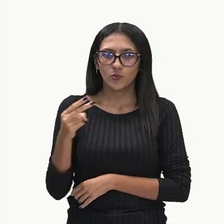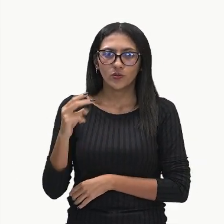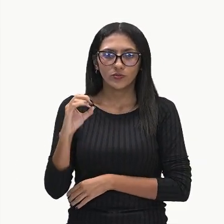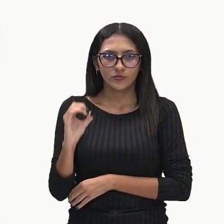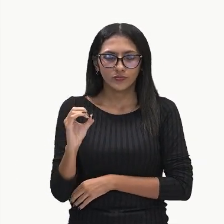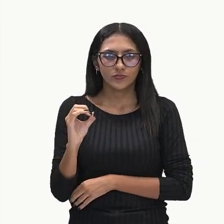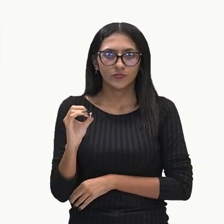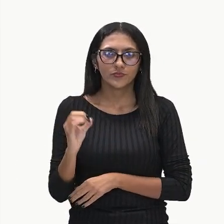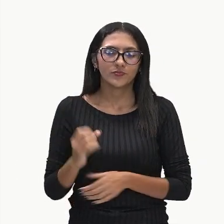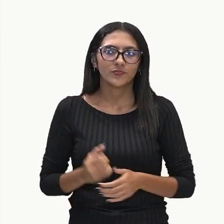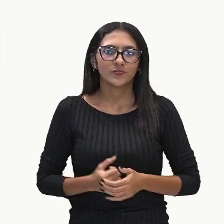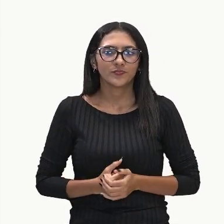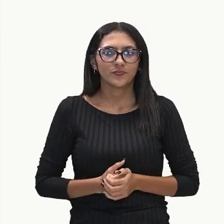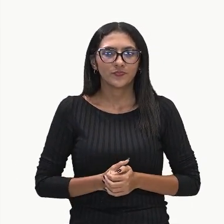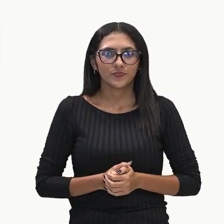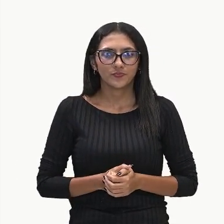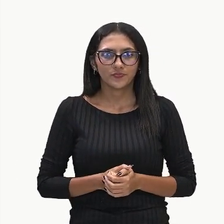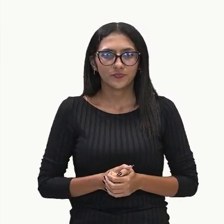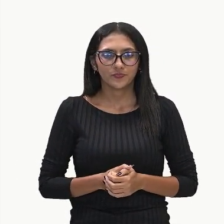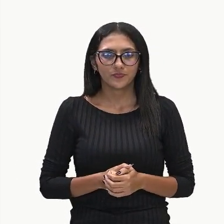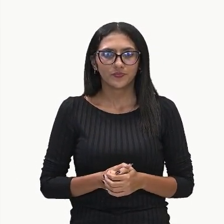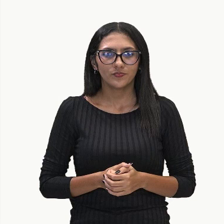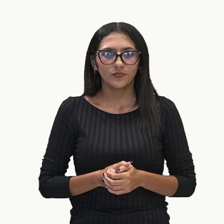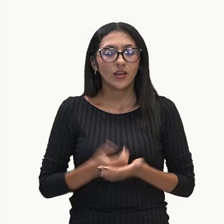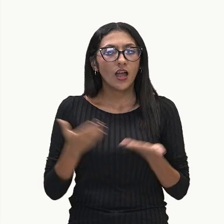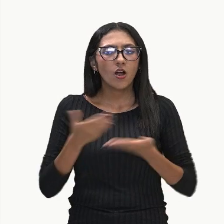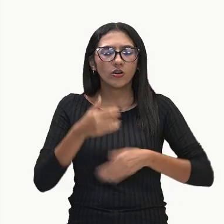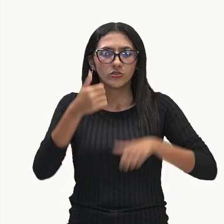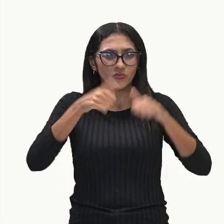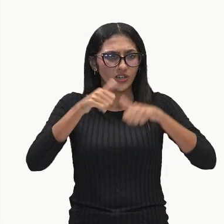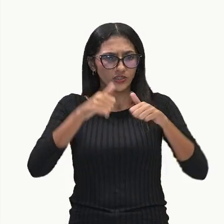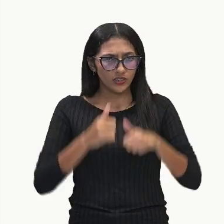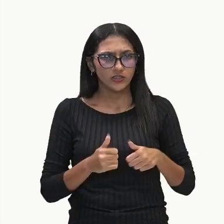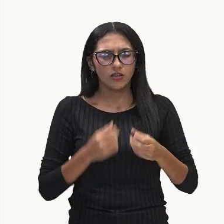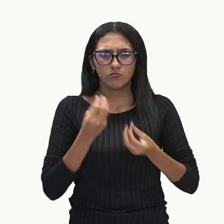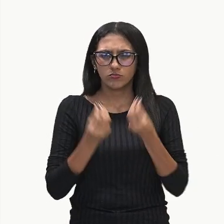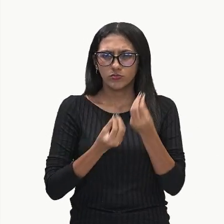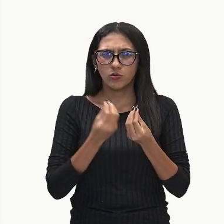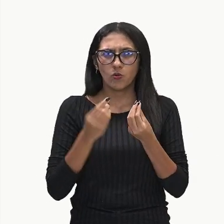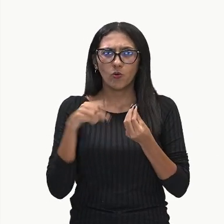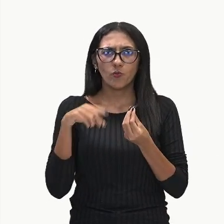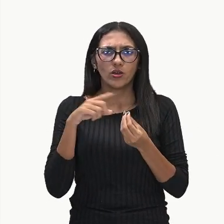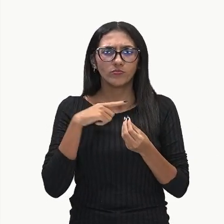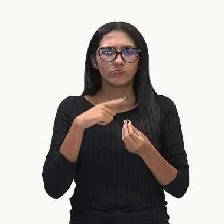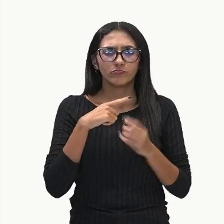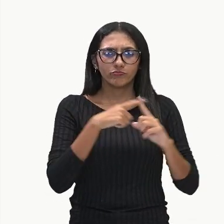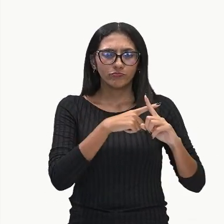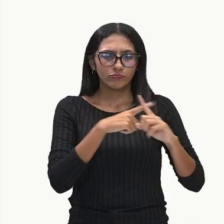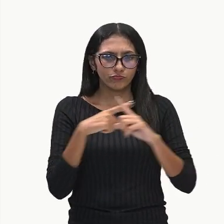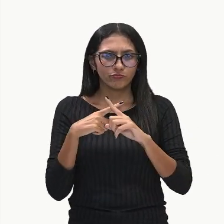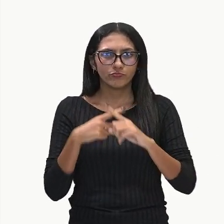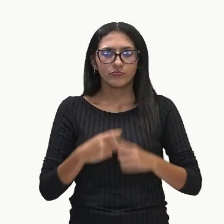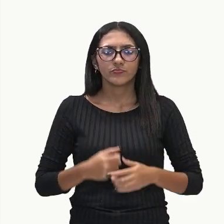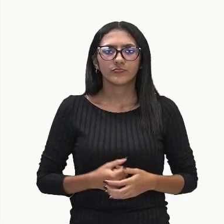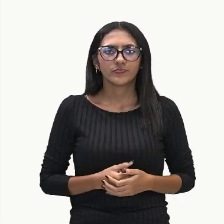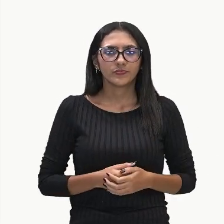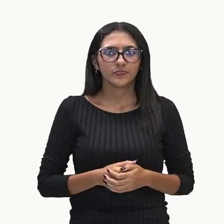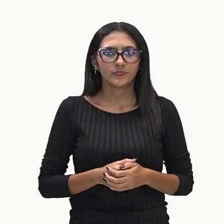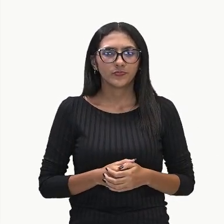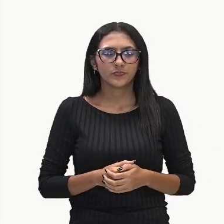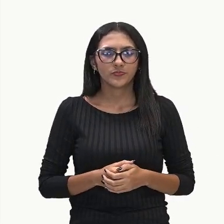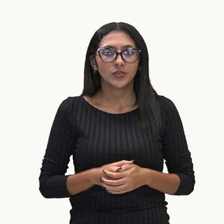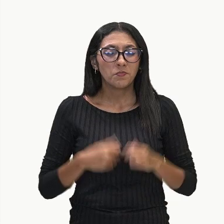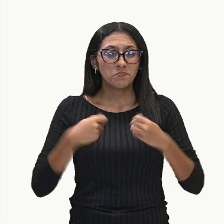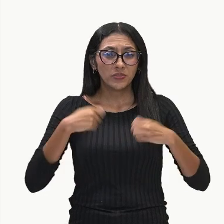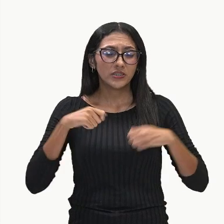zero. Agora nós vamos fazer análise desta multiplicação bem aqui. Nós temos que entender